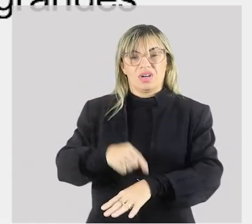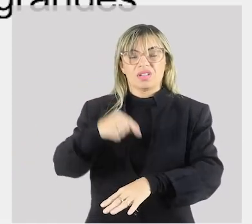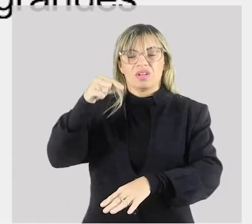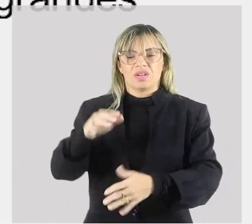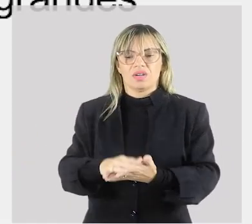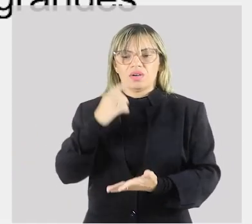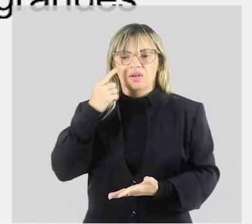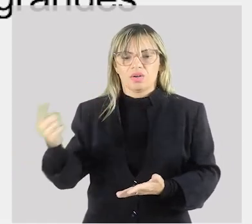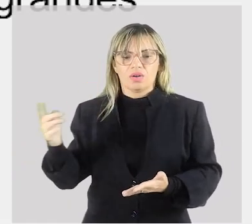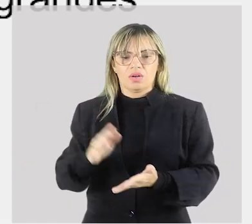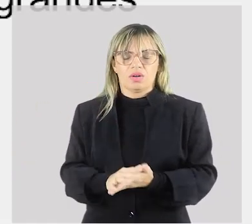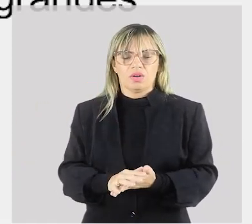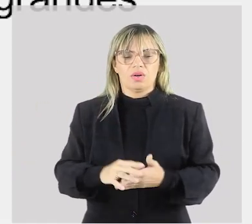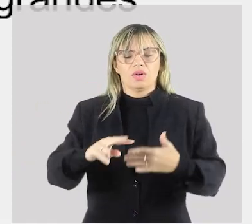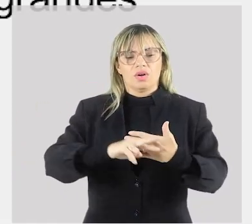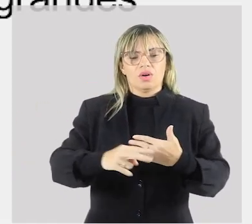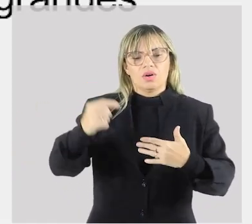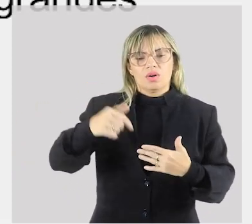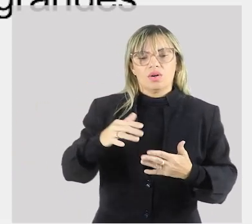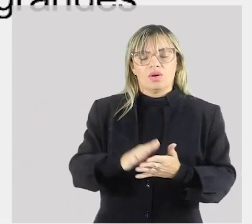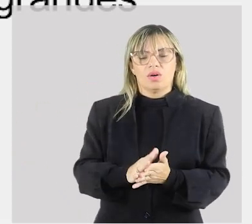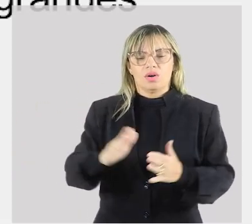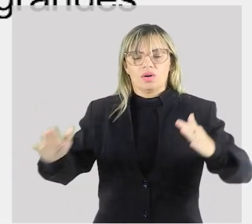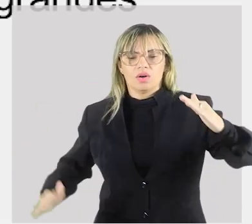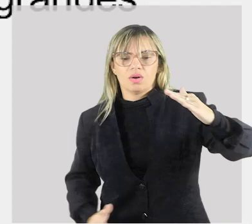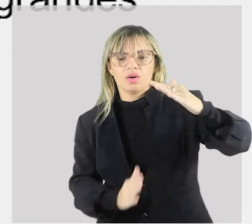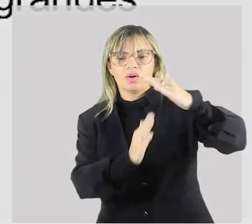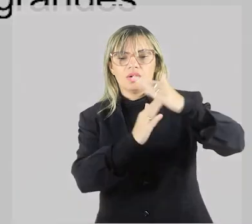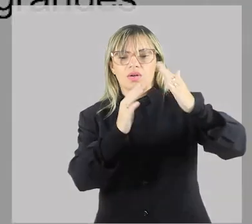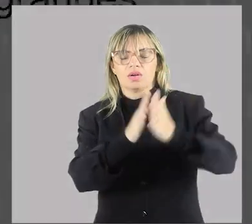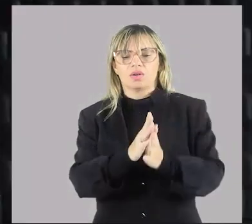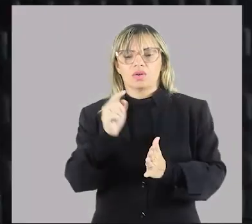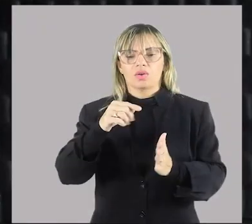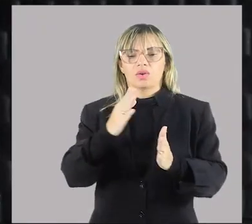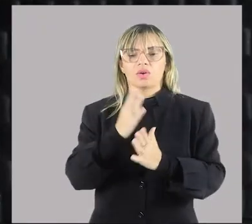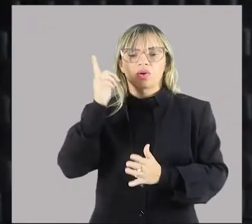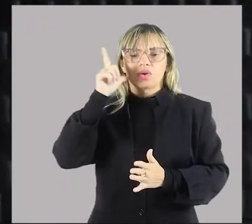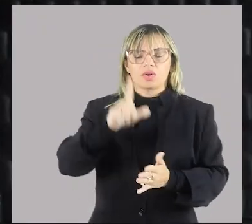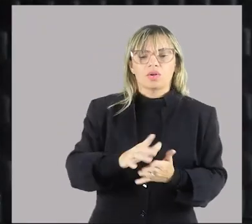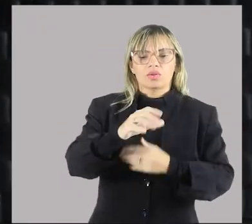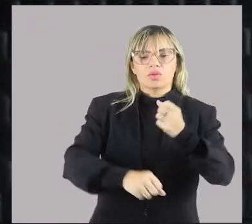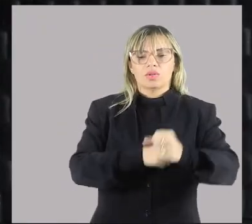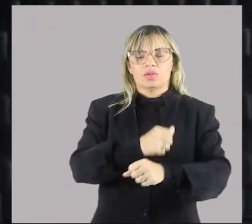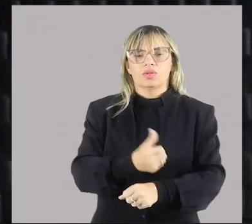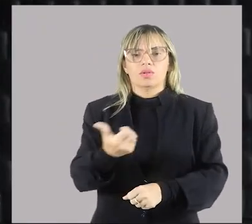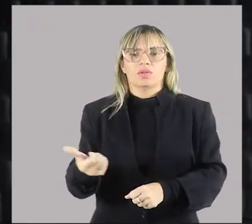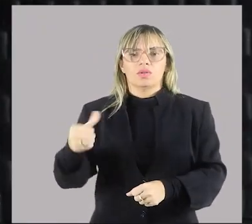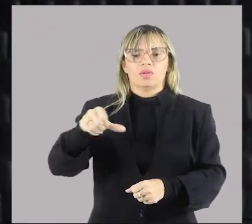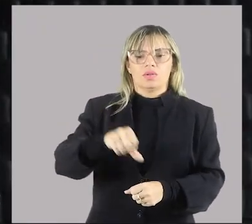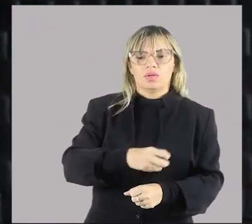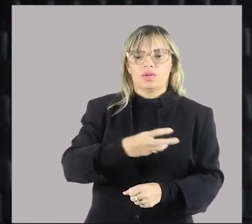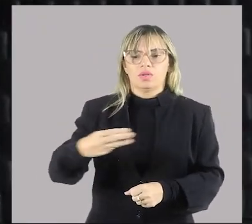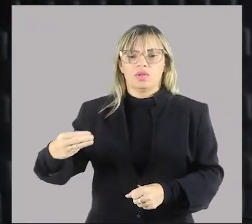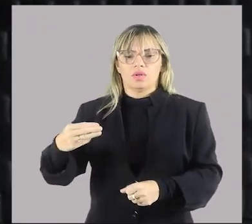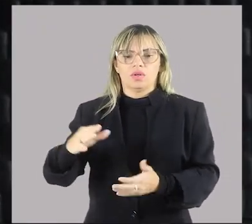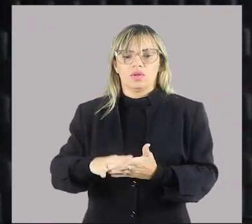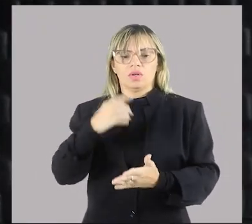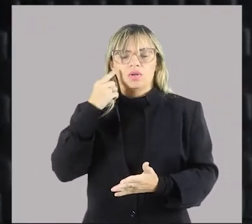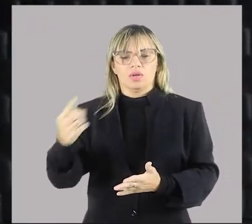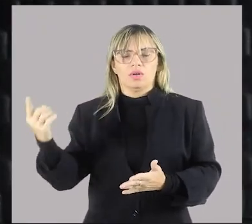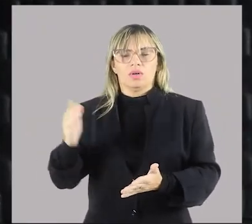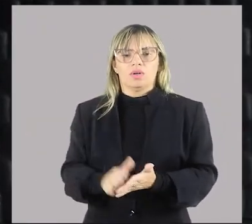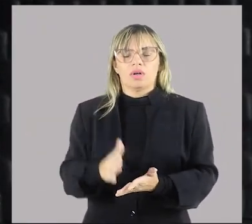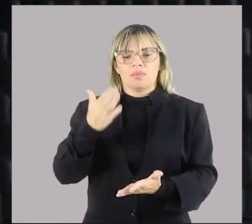efeito, a produção máxima seria alcançada em 1933, ou seja, no ponto mais baixo